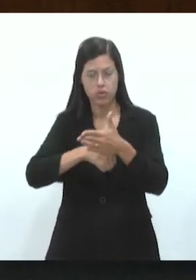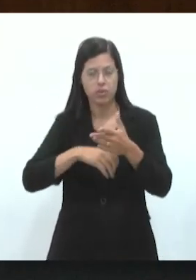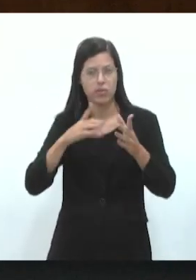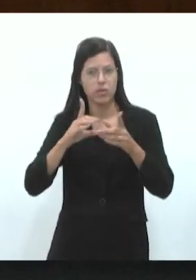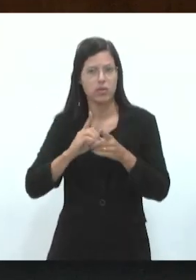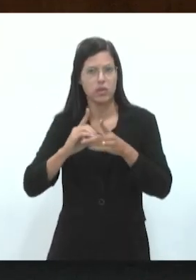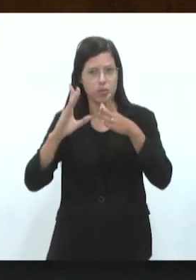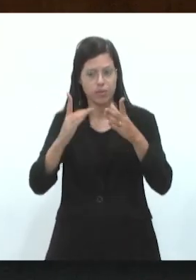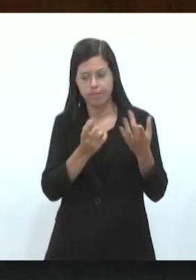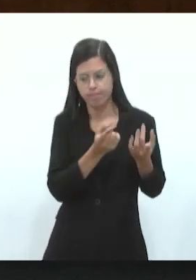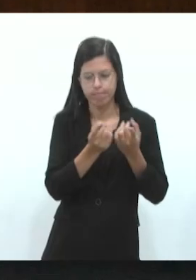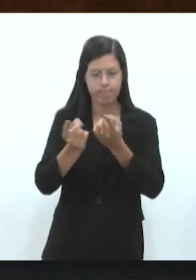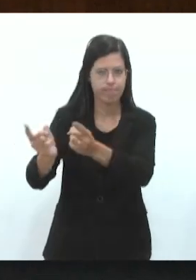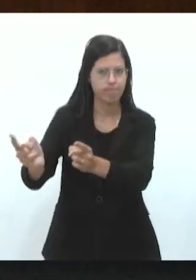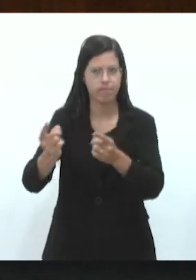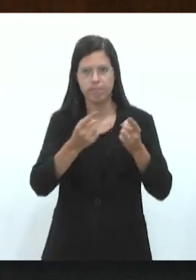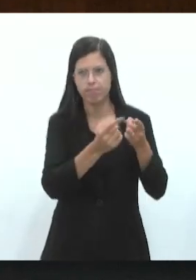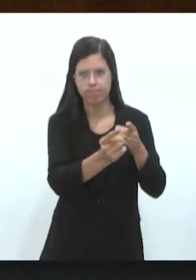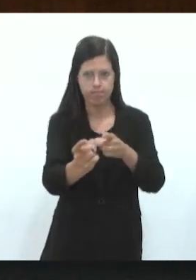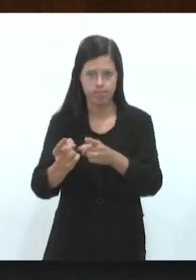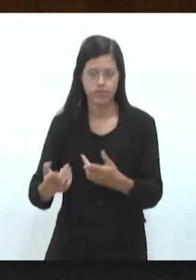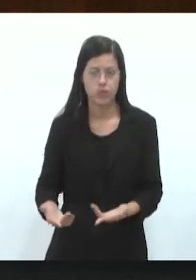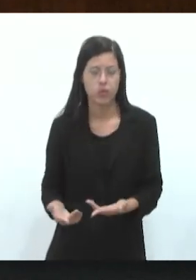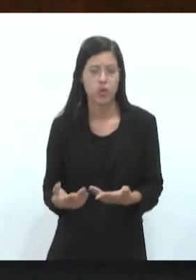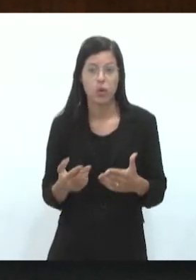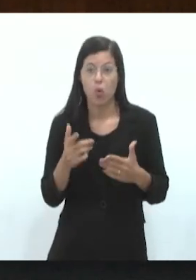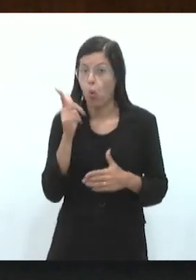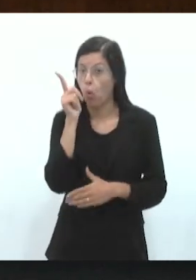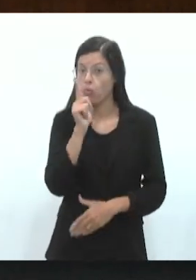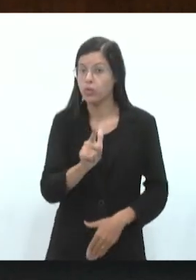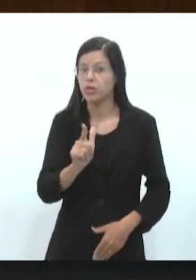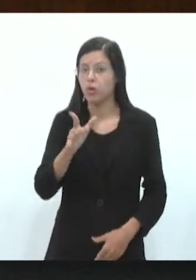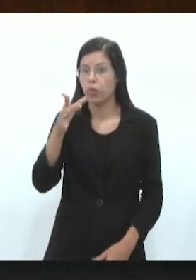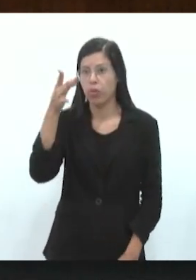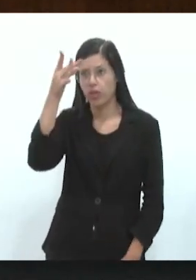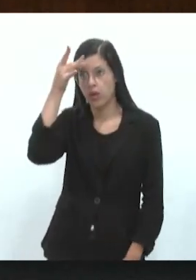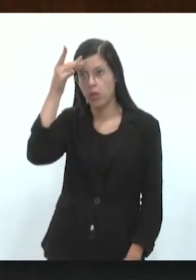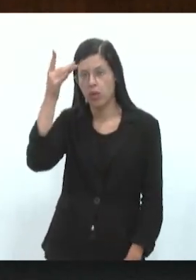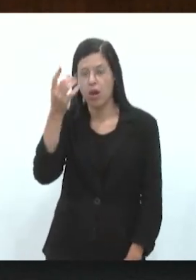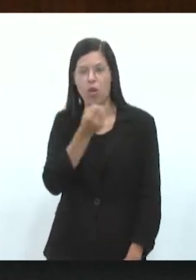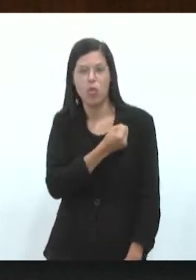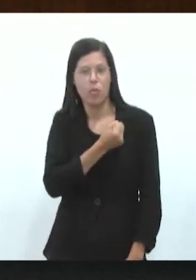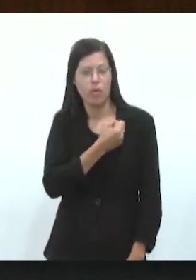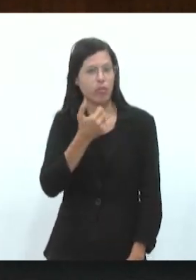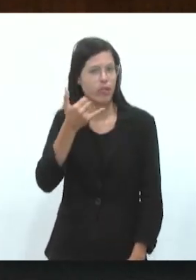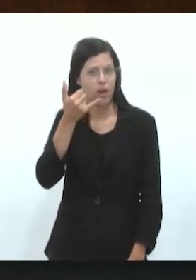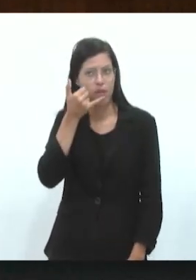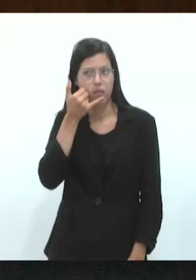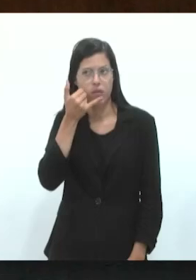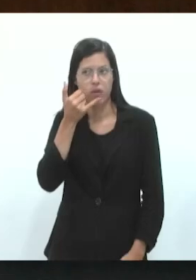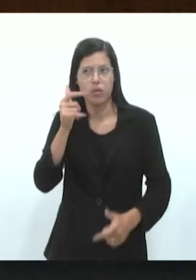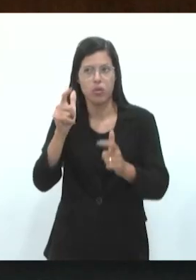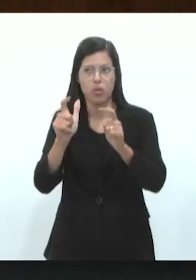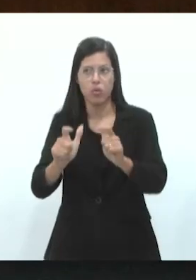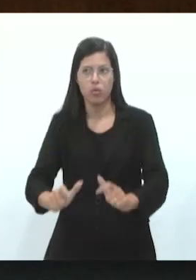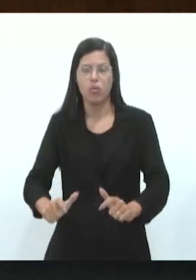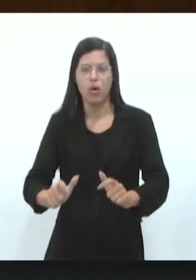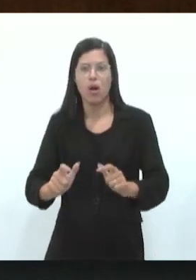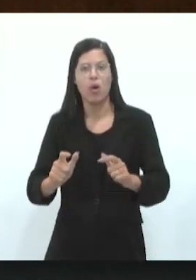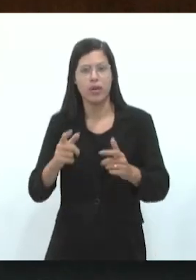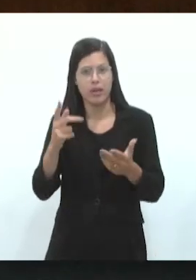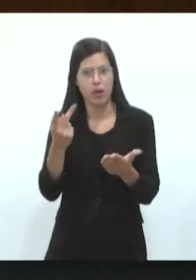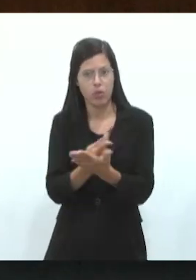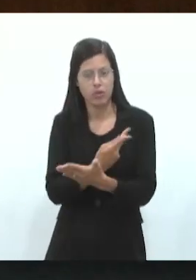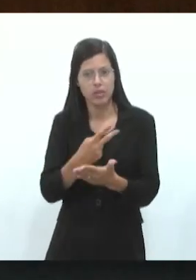e confrontar seus algozes, porque conseguiu decorar o número do telefone do local ao qual estava sendo torturado